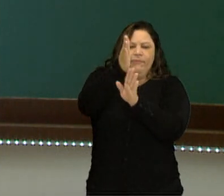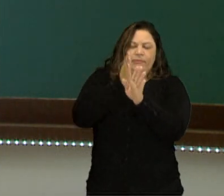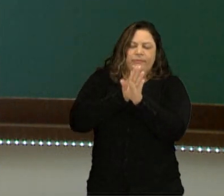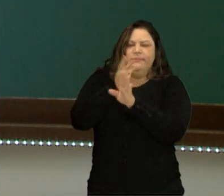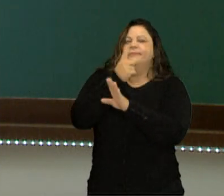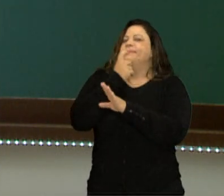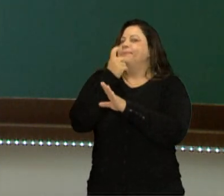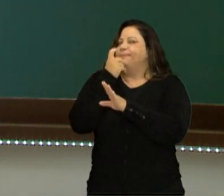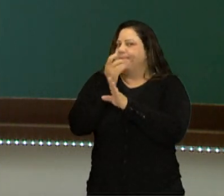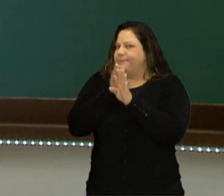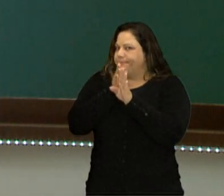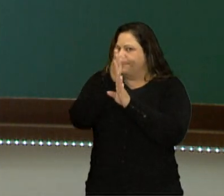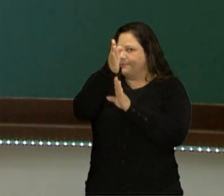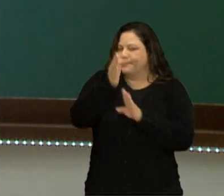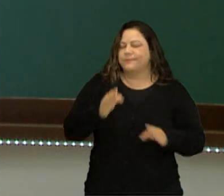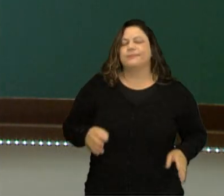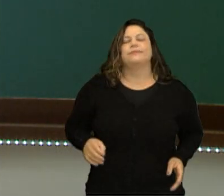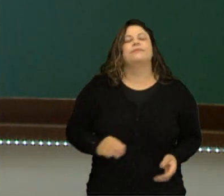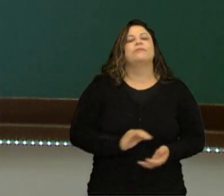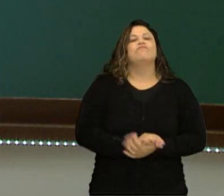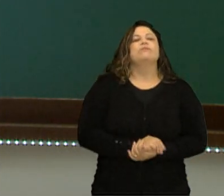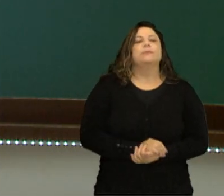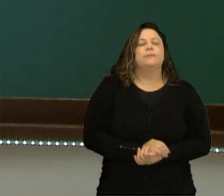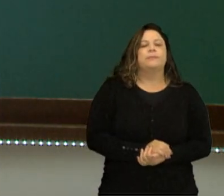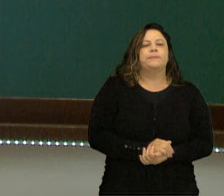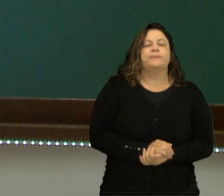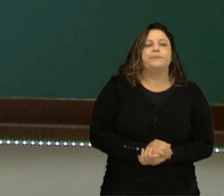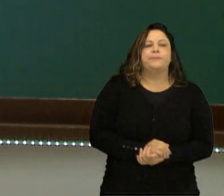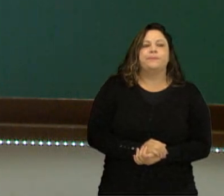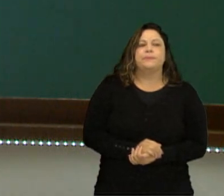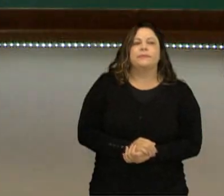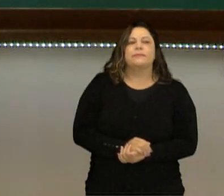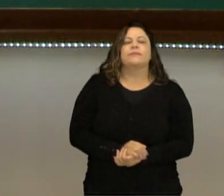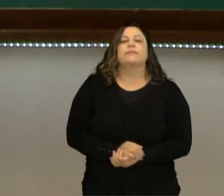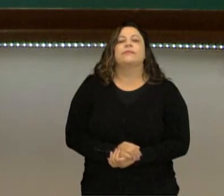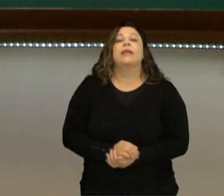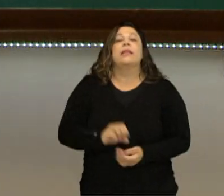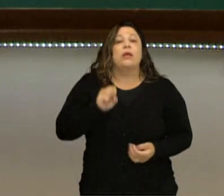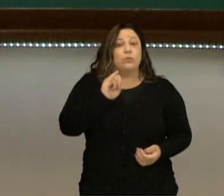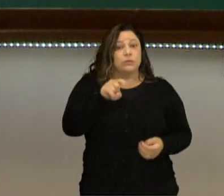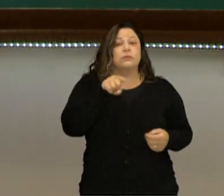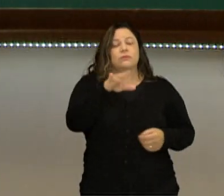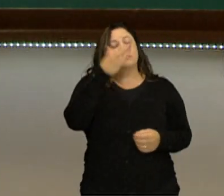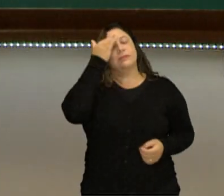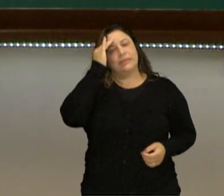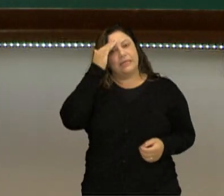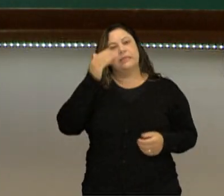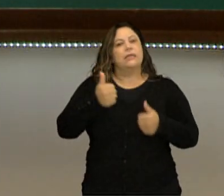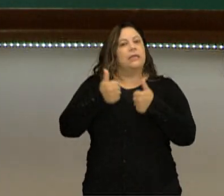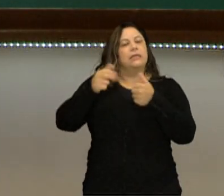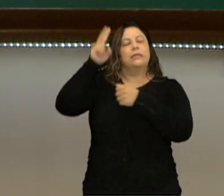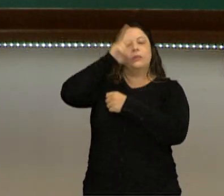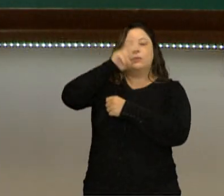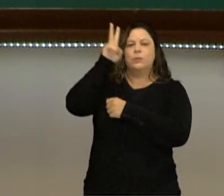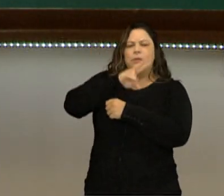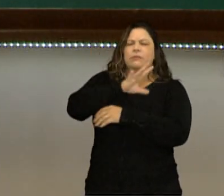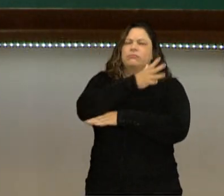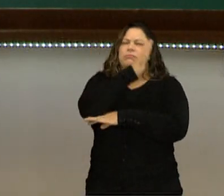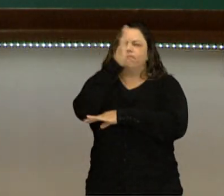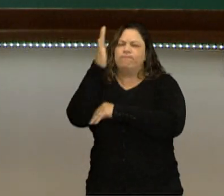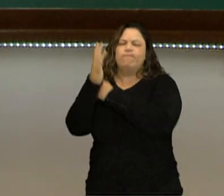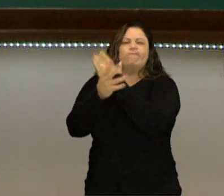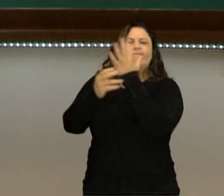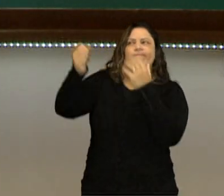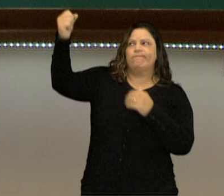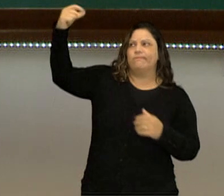desvia menos. Beleza? Beleza? Se você pegou essa parte, lembre-se, nós estamos falando da natureza da luz.